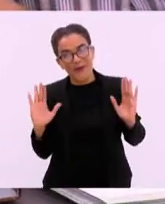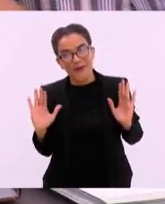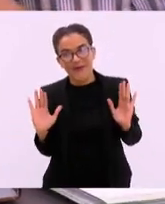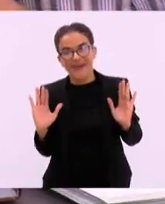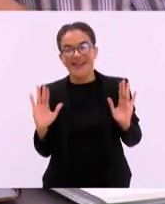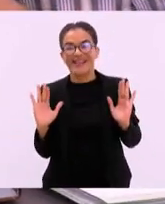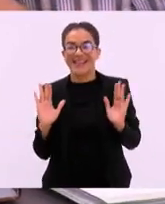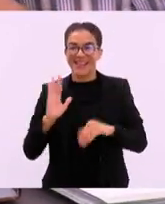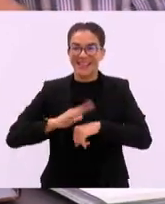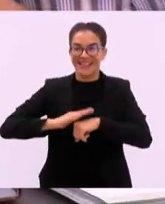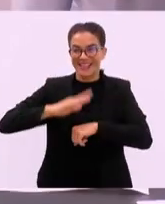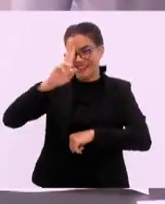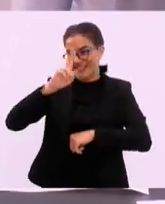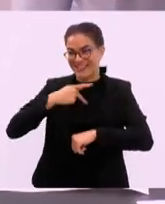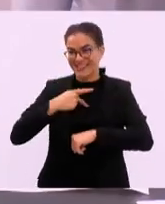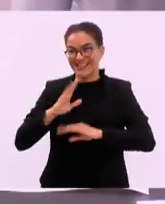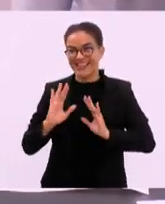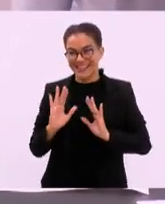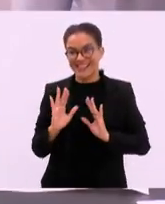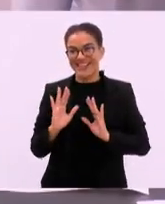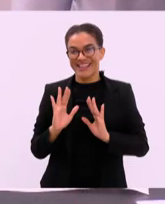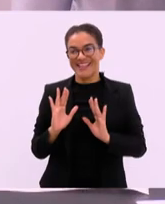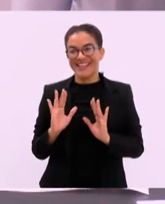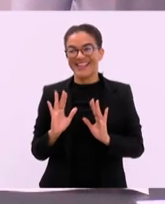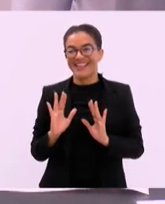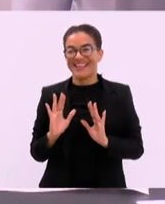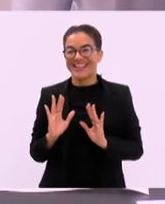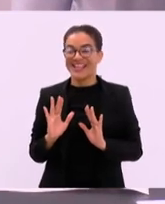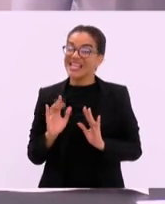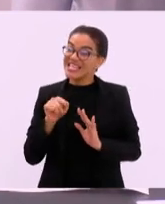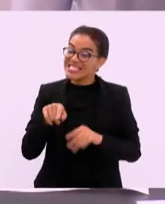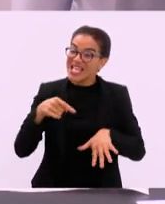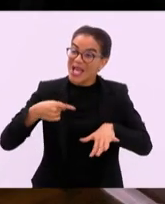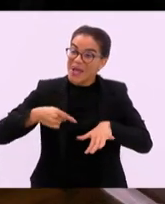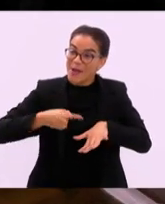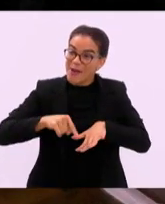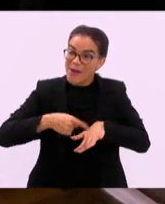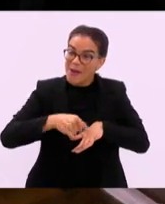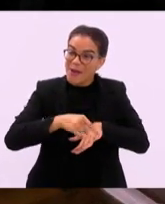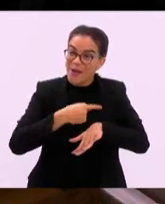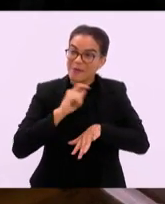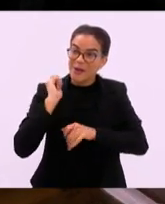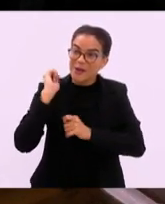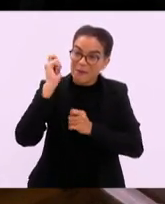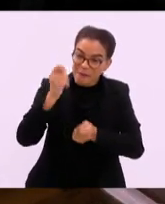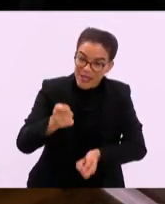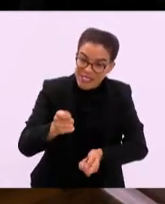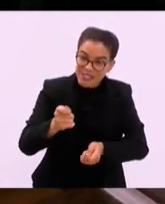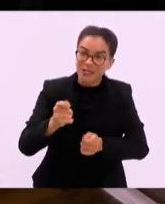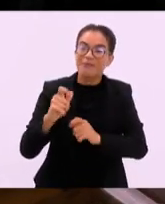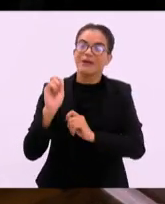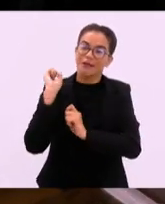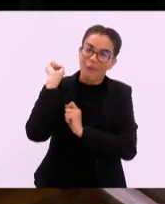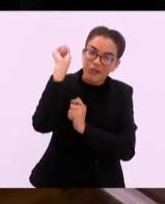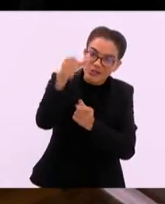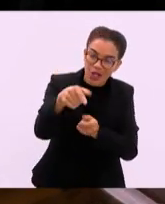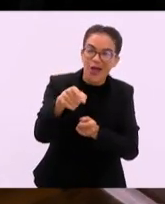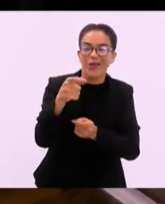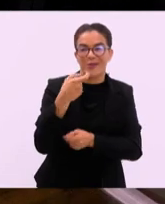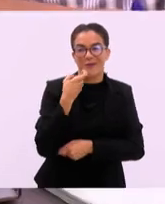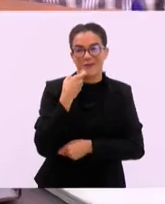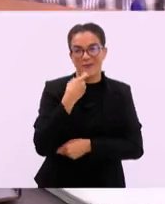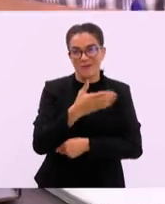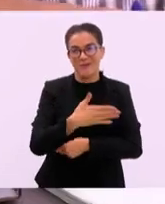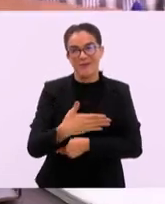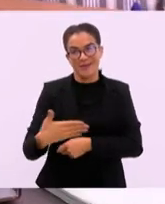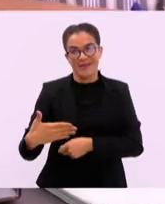causa própria, perdoar, porque eu também perdoar. Sou beneficiado. Mas isso aqui é a modalidade pesca e solte, tá? Eu estou brincando. Pesca e solte. O deputado Delaroy